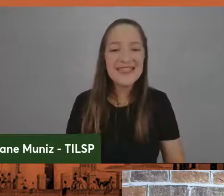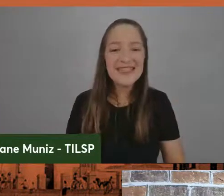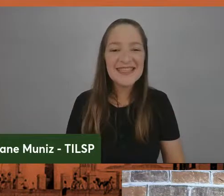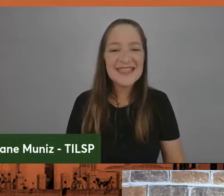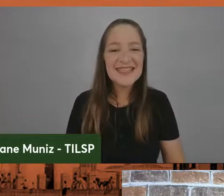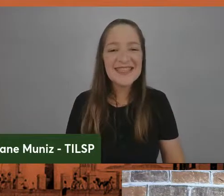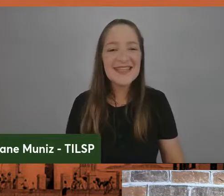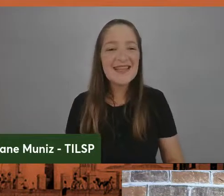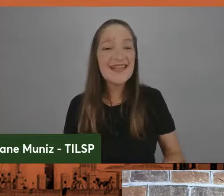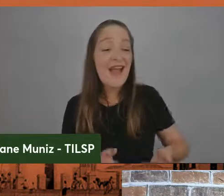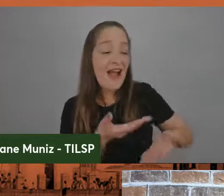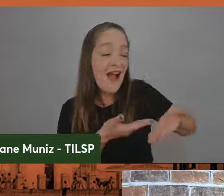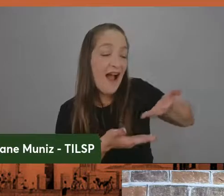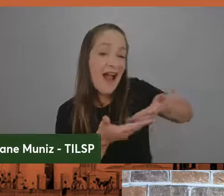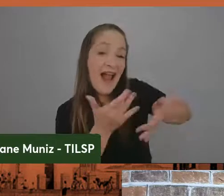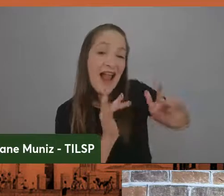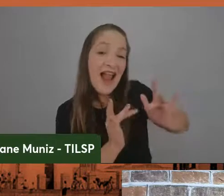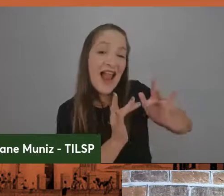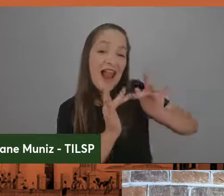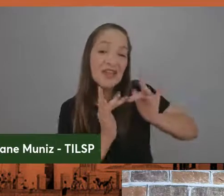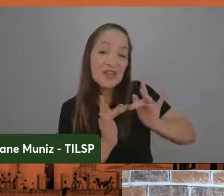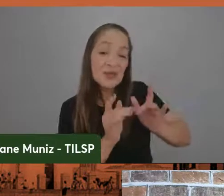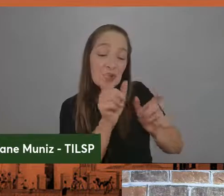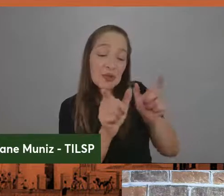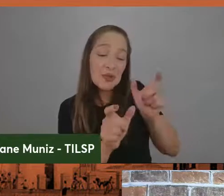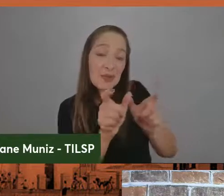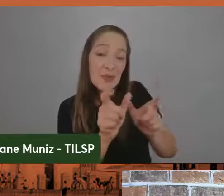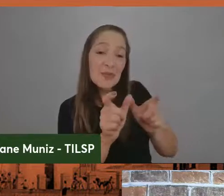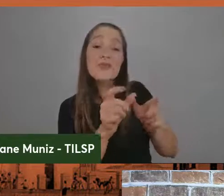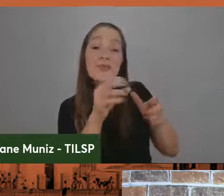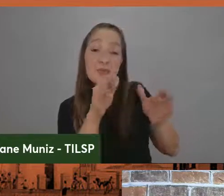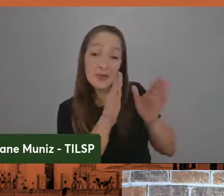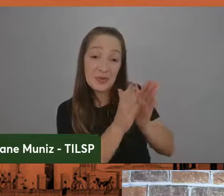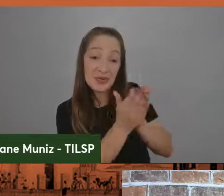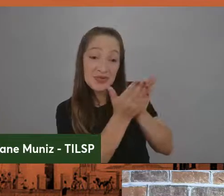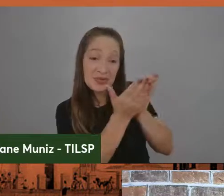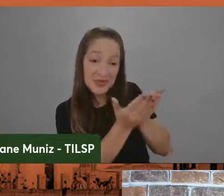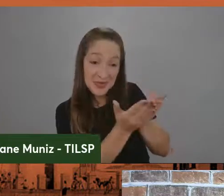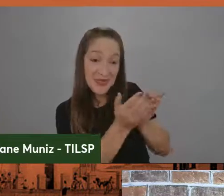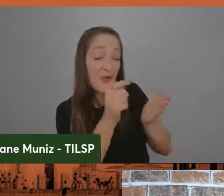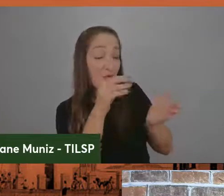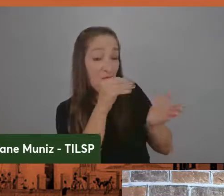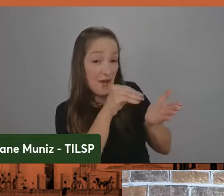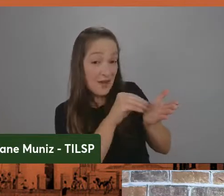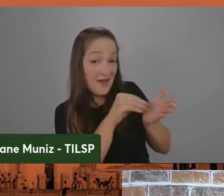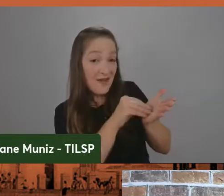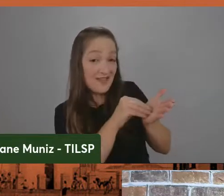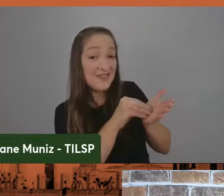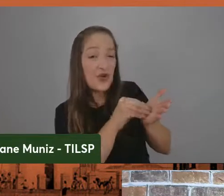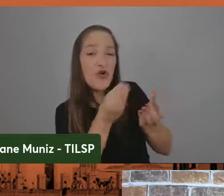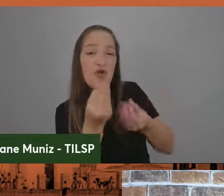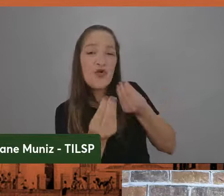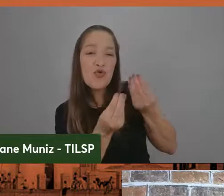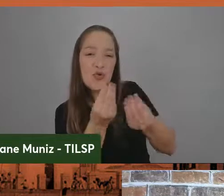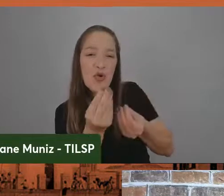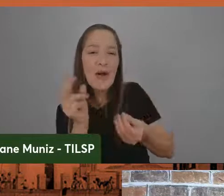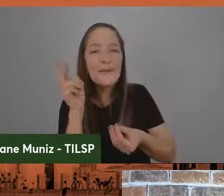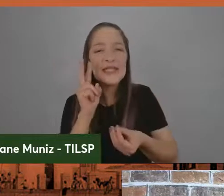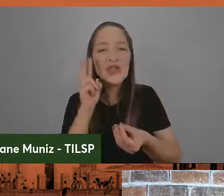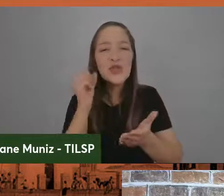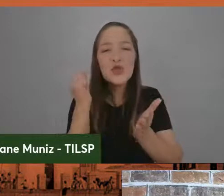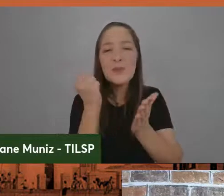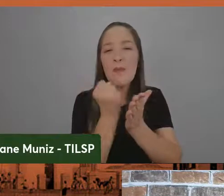são as relações entre os personagens, o que há nele de histórico, de simbólico, enfim, de